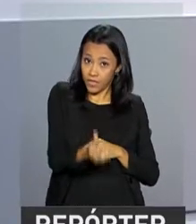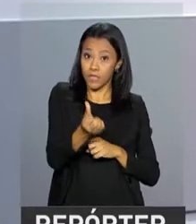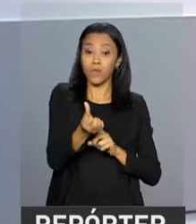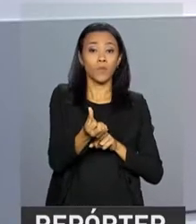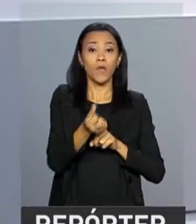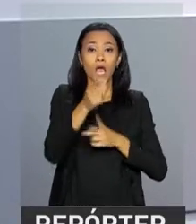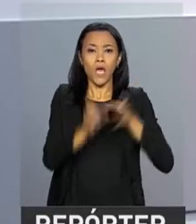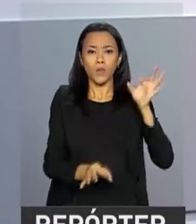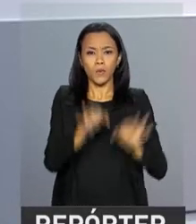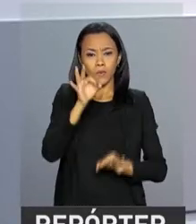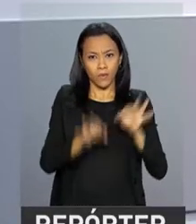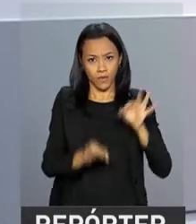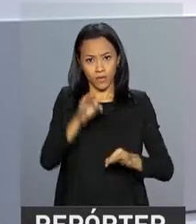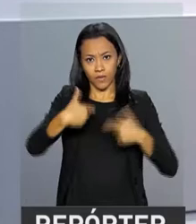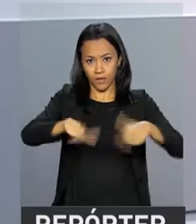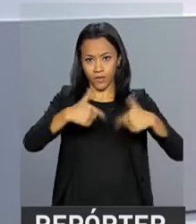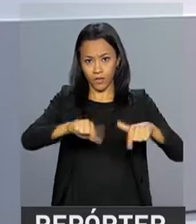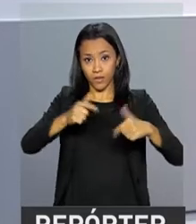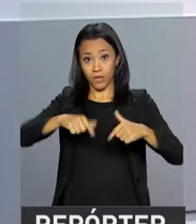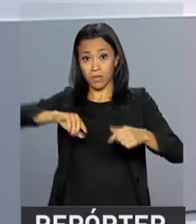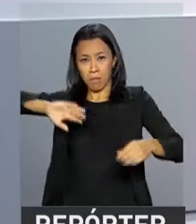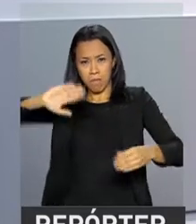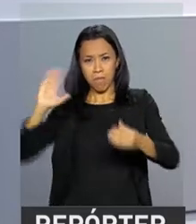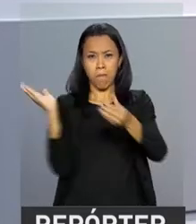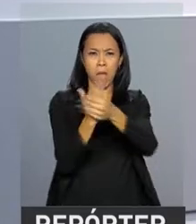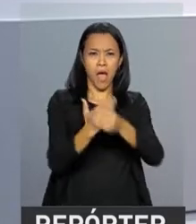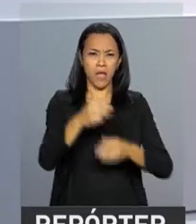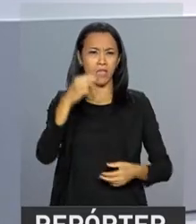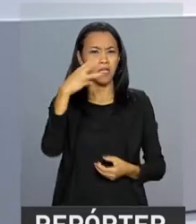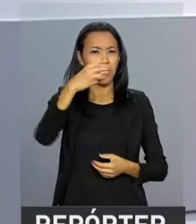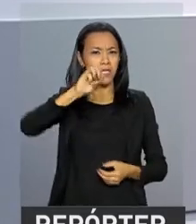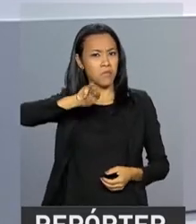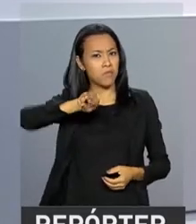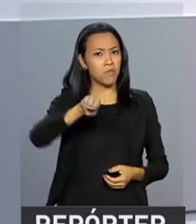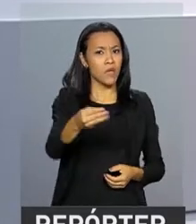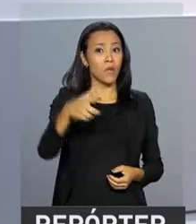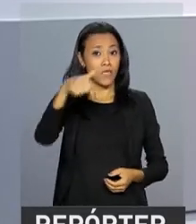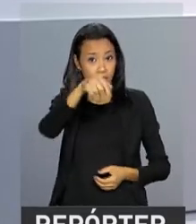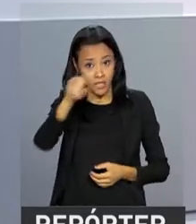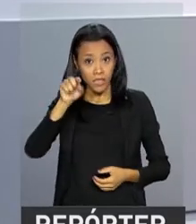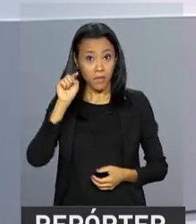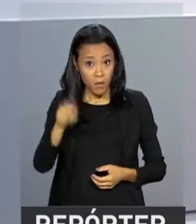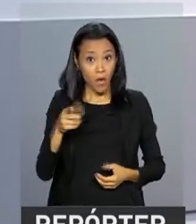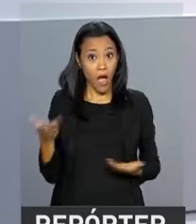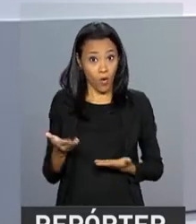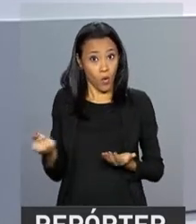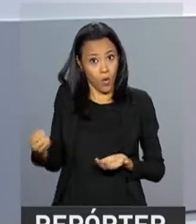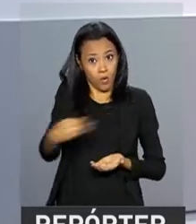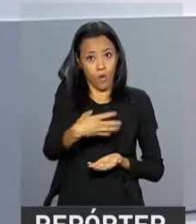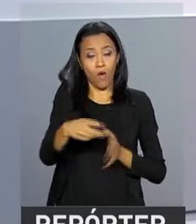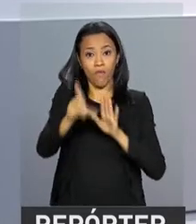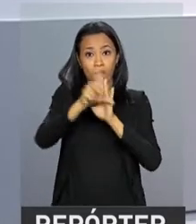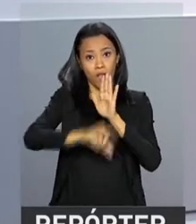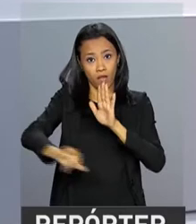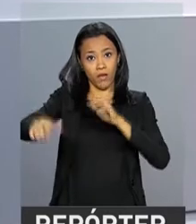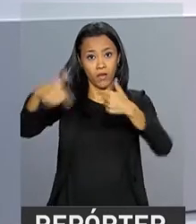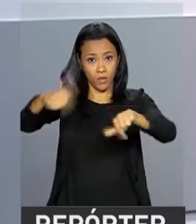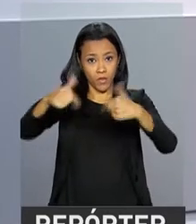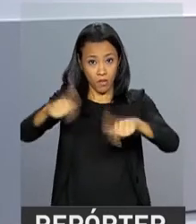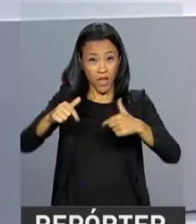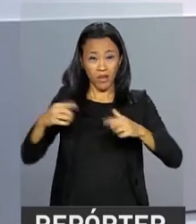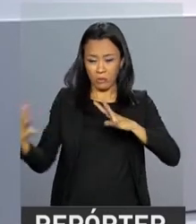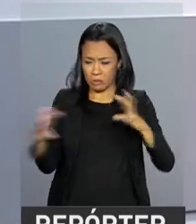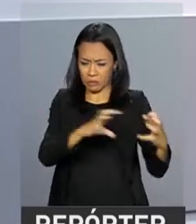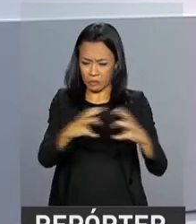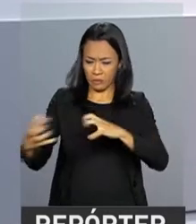trabalho recebeu mais de três milhões e 700 mil novas ações com a entrada em vigor da nova lei trabalhista muitos desses conflitos